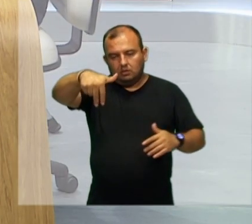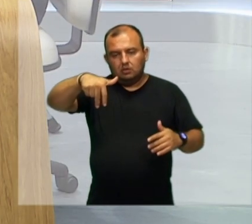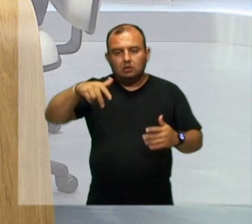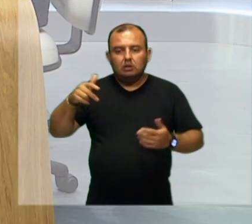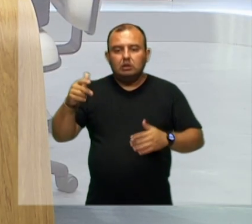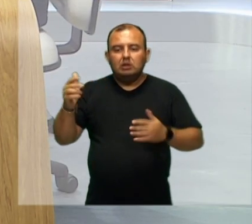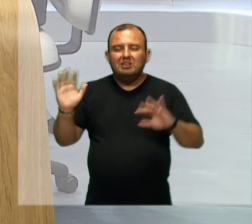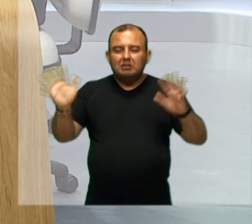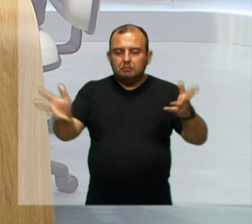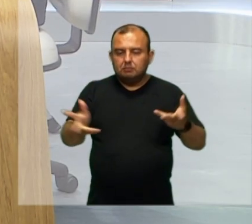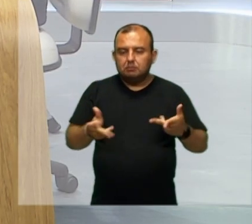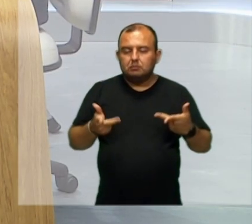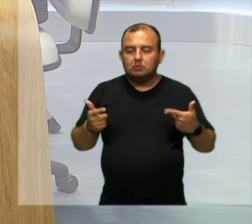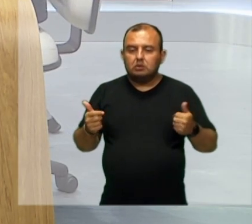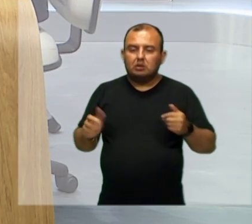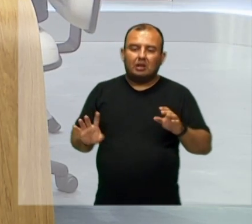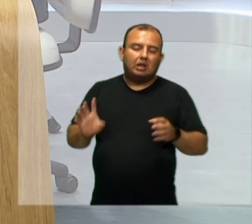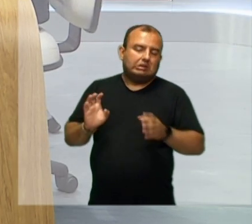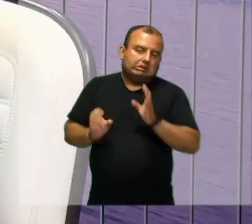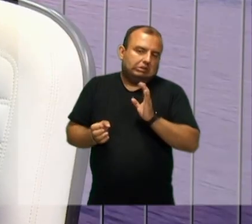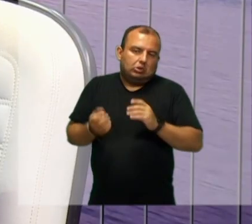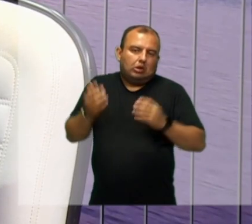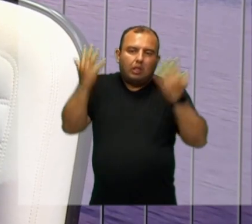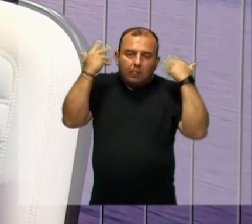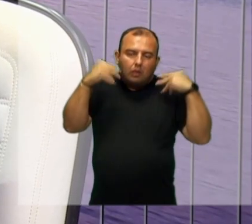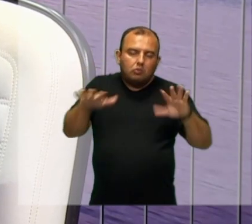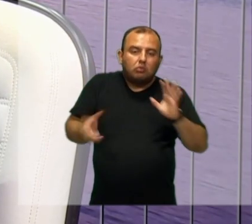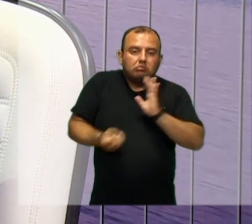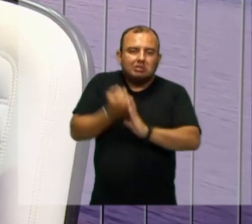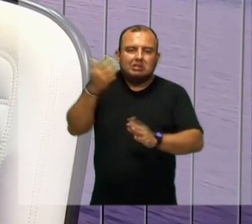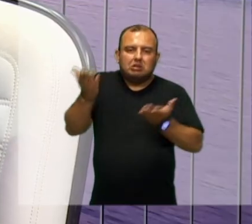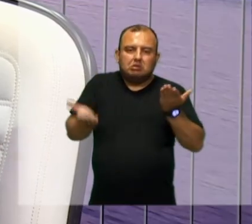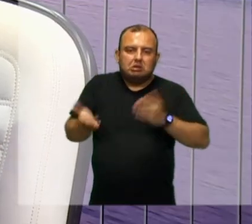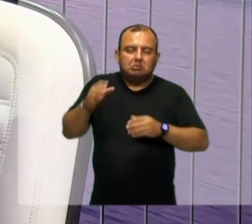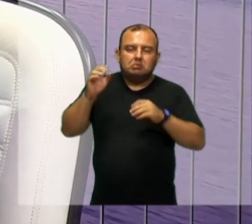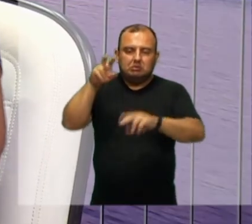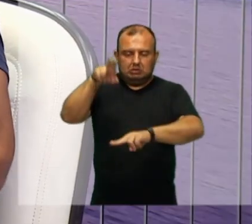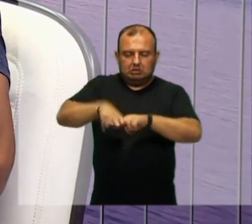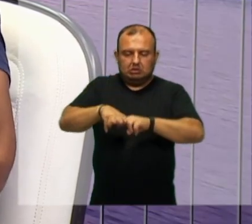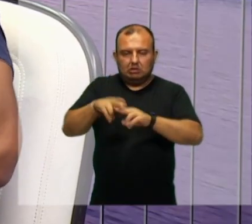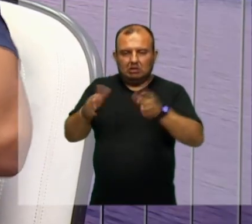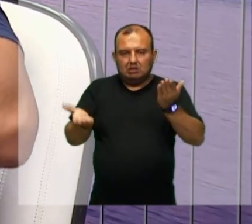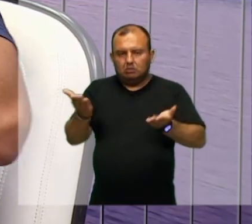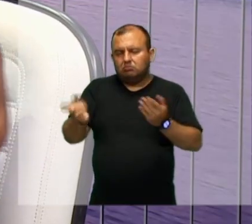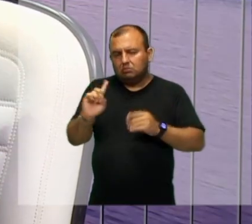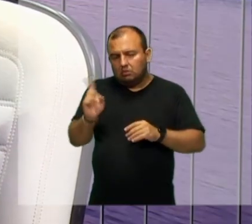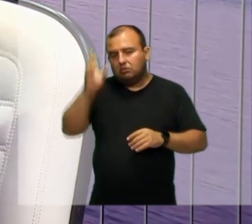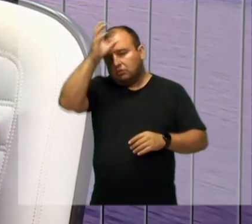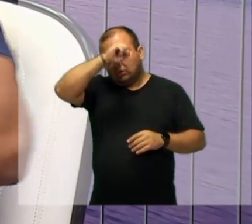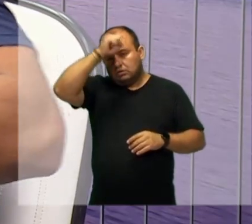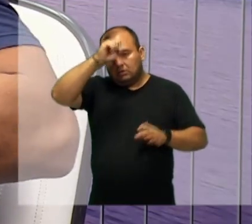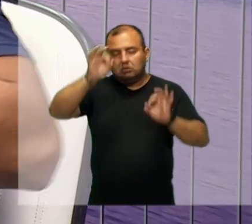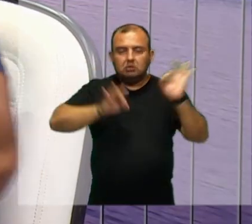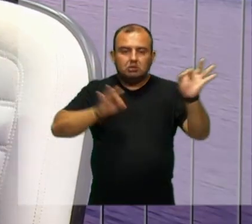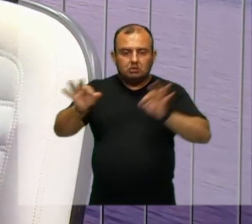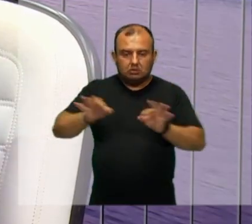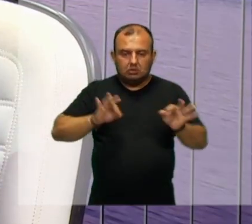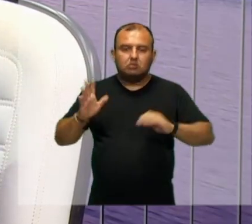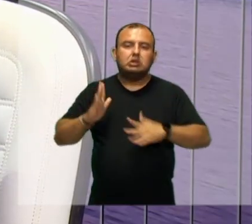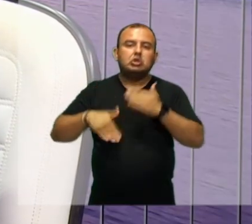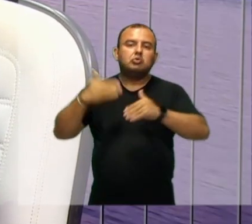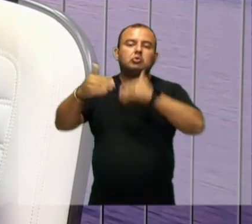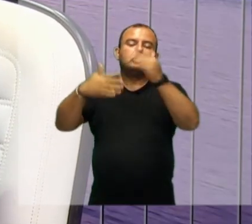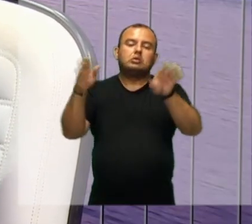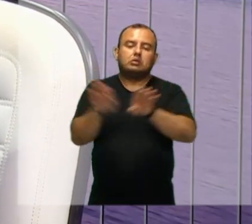essa habilidade, ela não se cria de forma natural e orgânica na nossa vida. Eu tive que aprender, eu tive que formatar, tive que